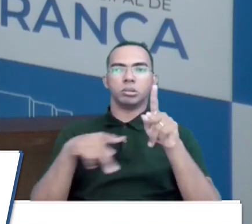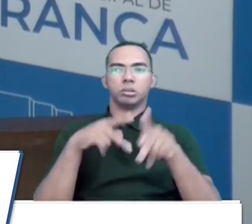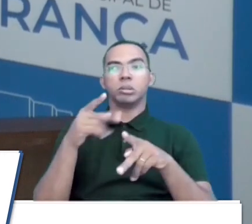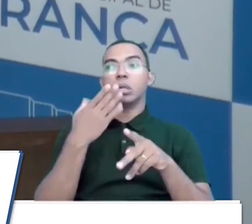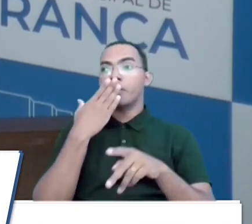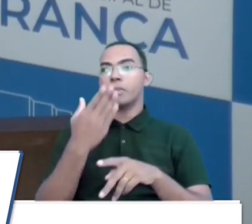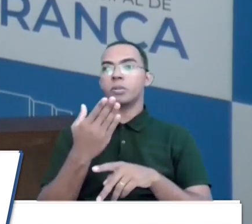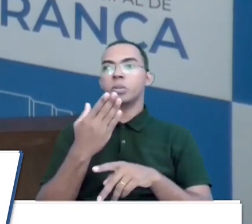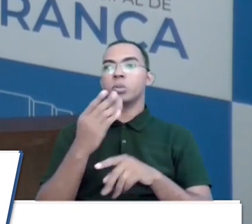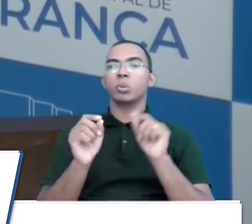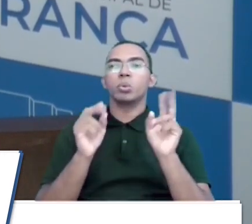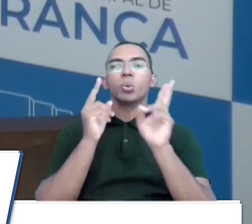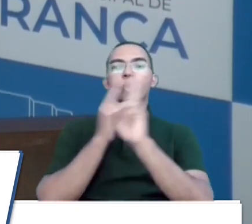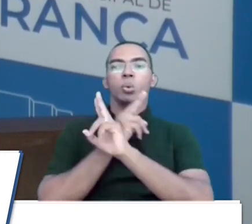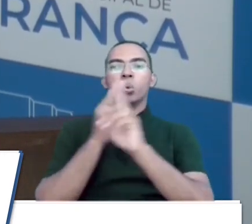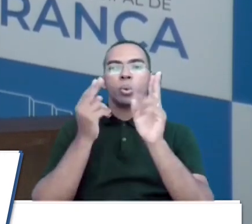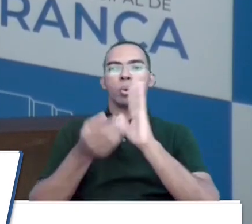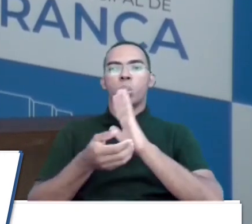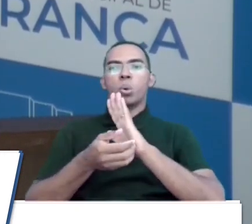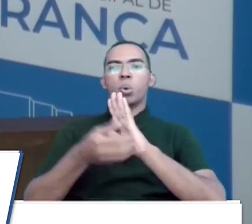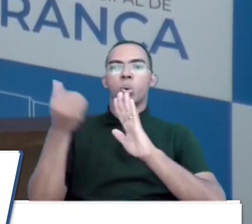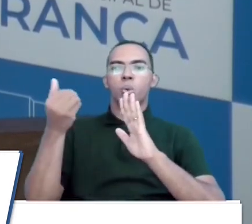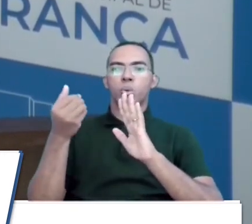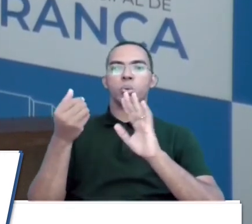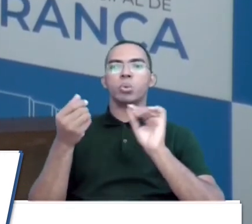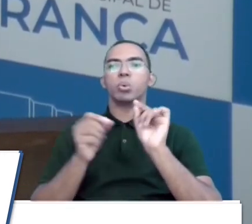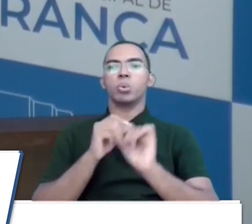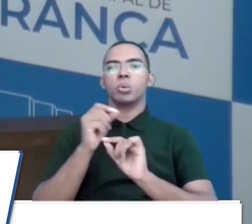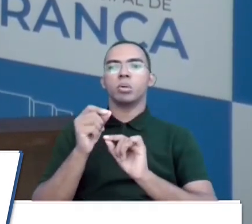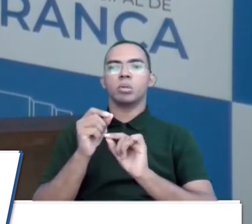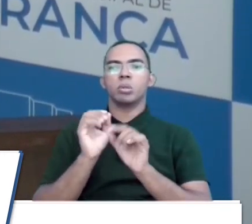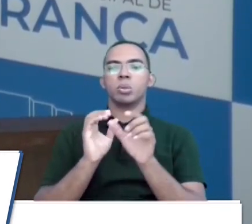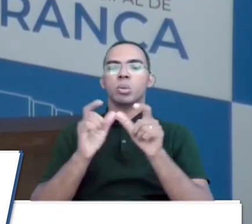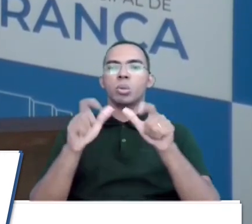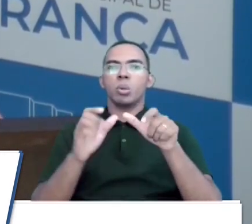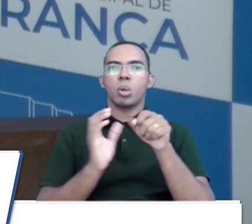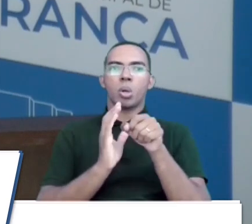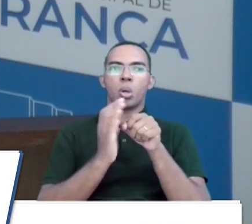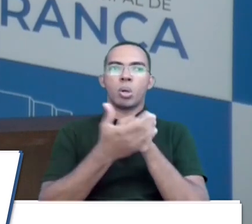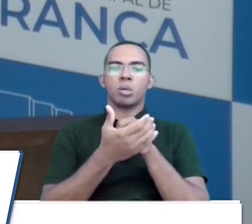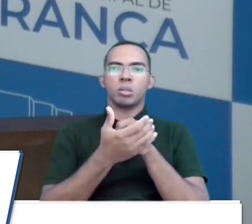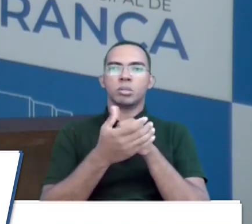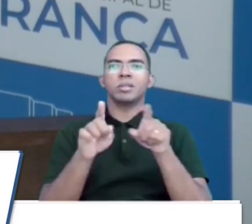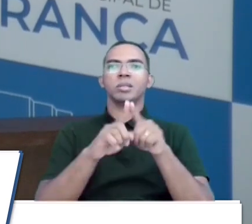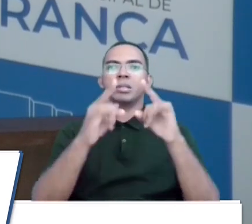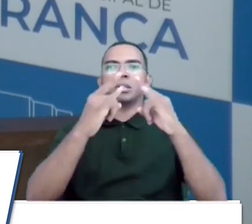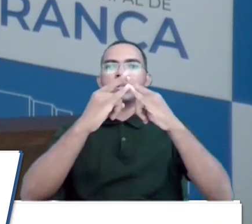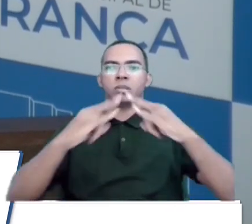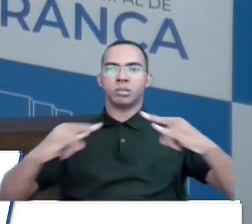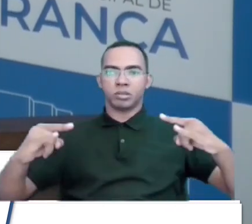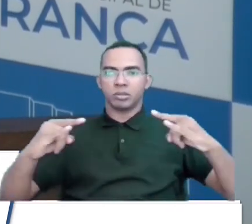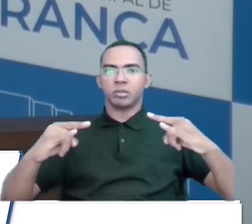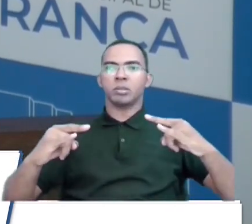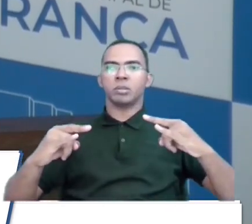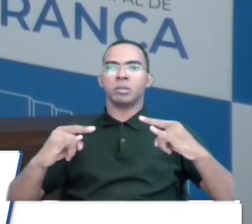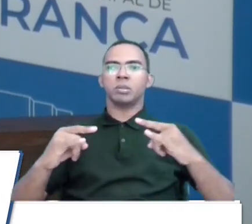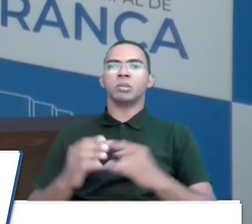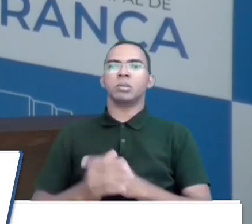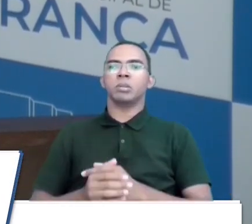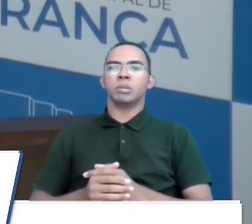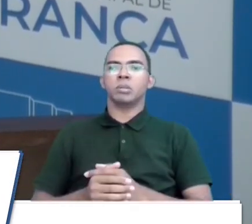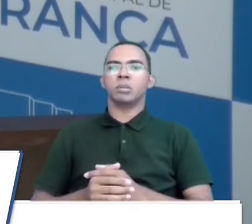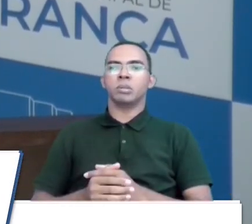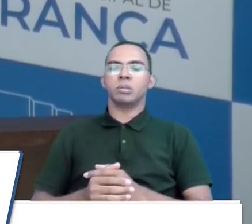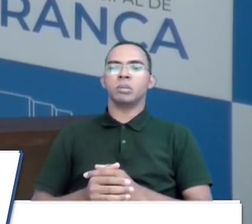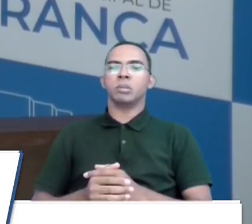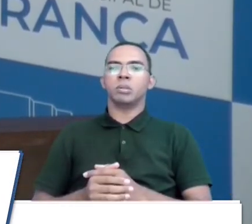de emergência para tirar, que serve como esconderijo para eles, além das barracas, são os vasos que o prefeito colocou